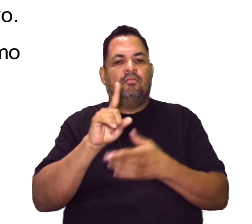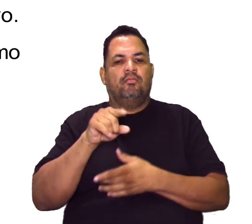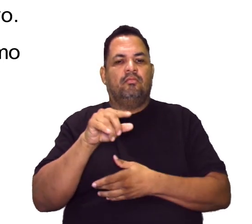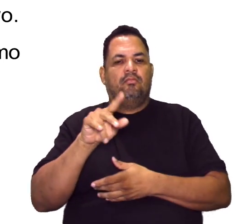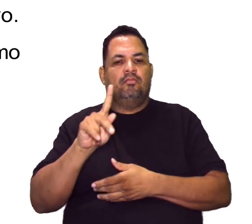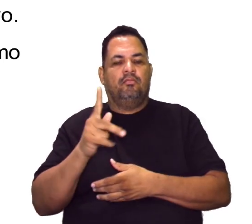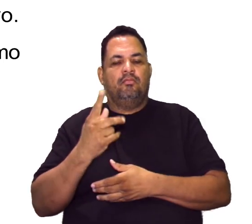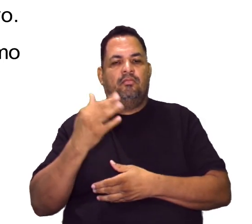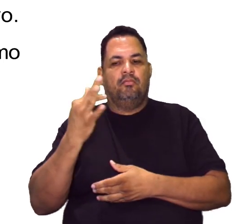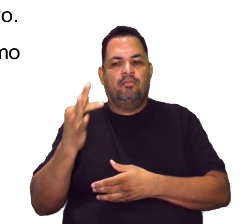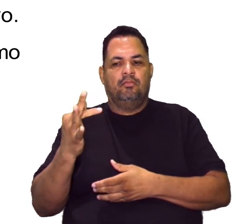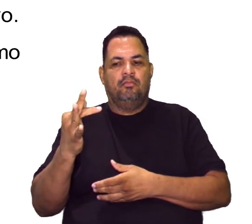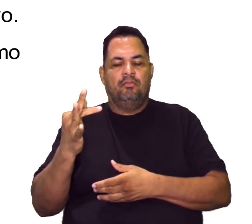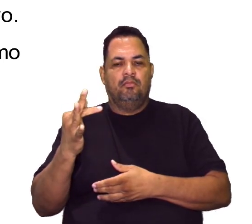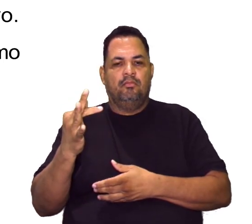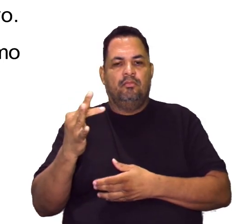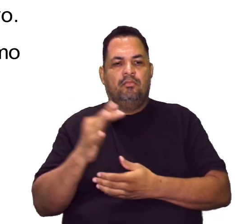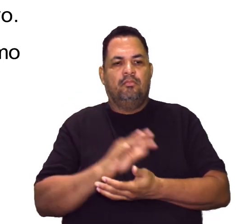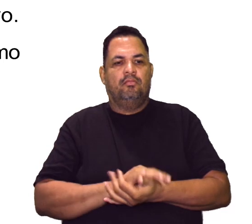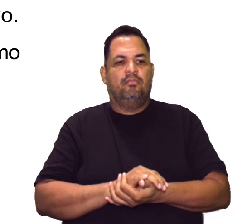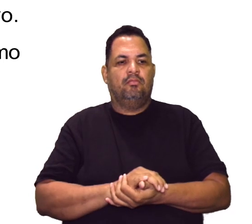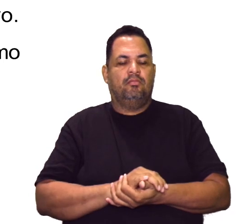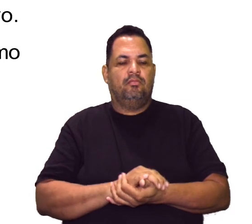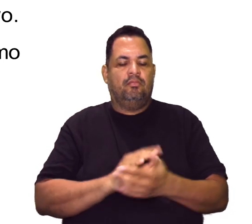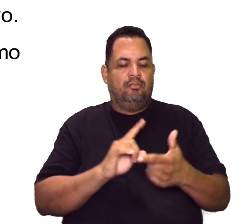é HF,